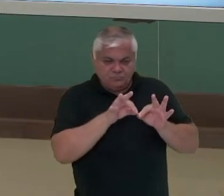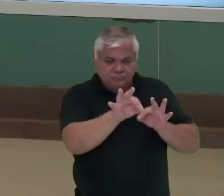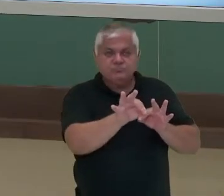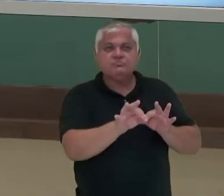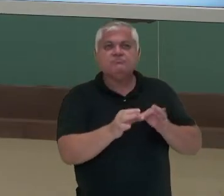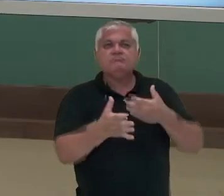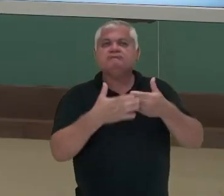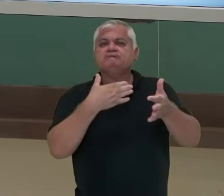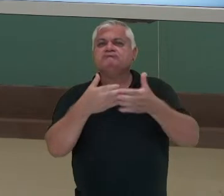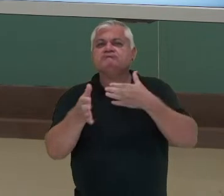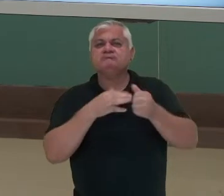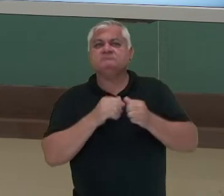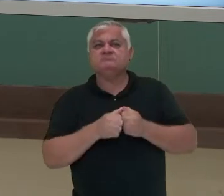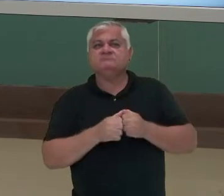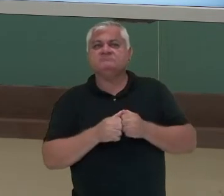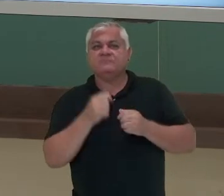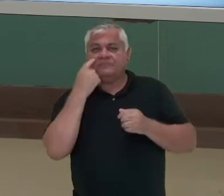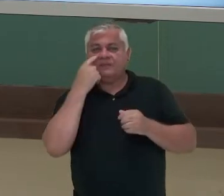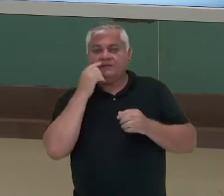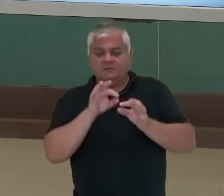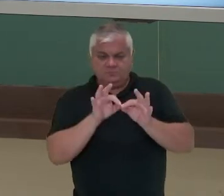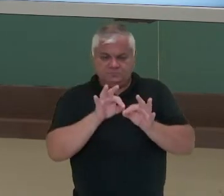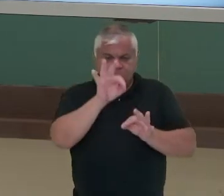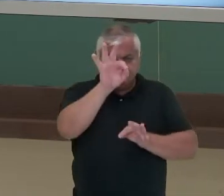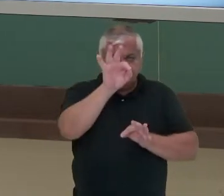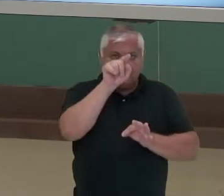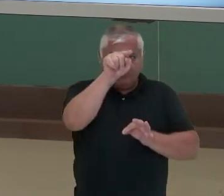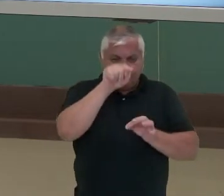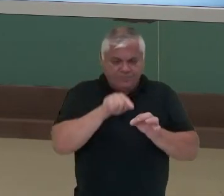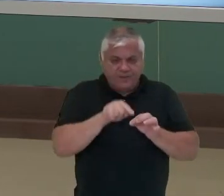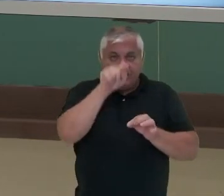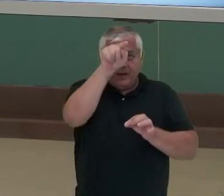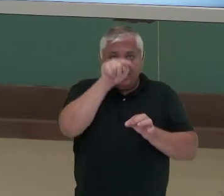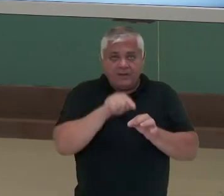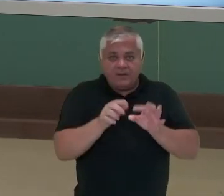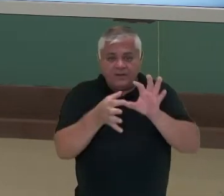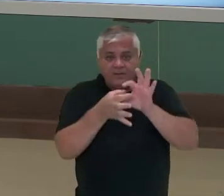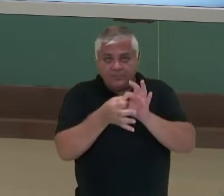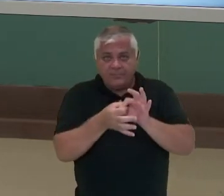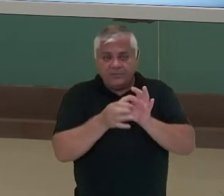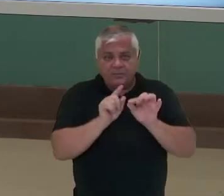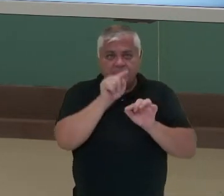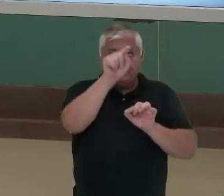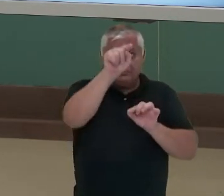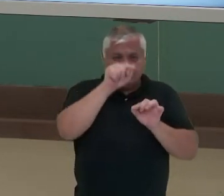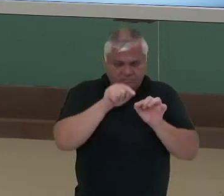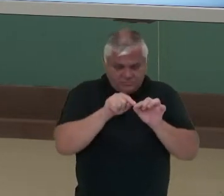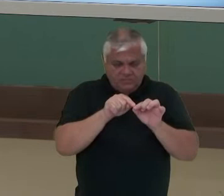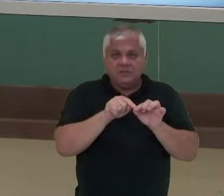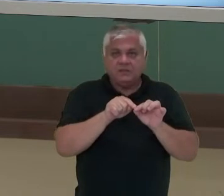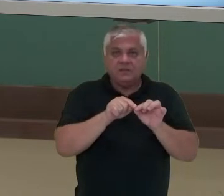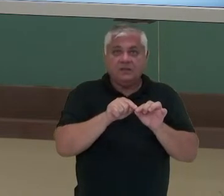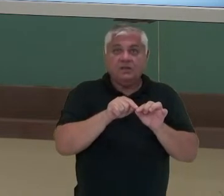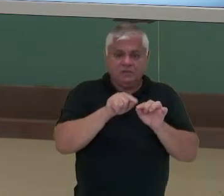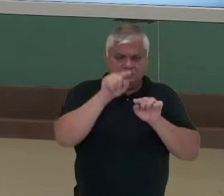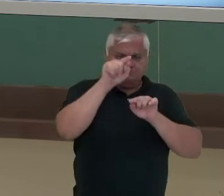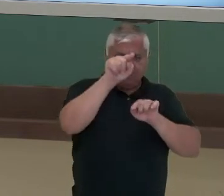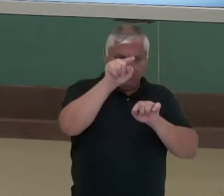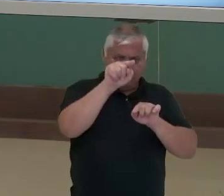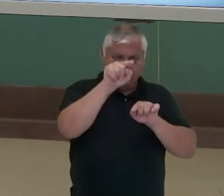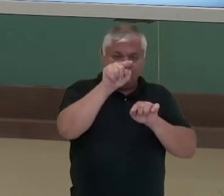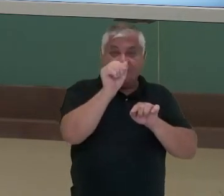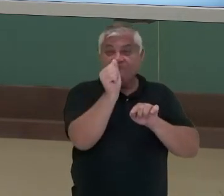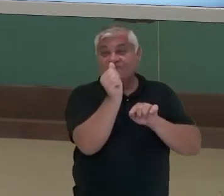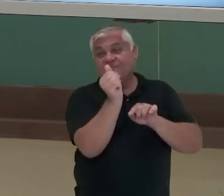qualquer dois pontos, e eu ligar um com o outro. Se uma parte dele ficar fora